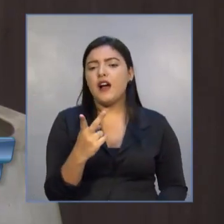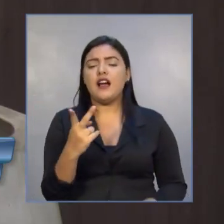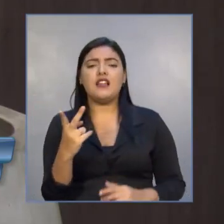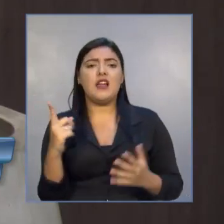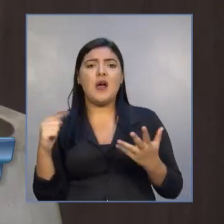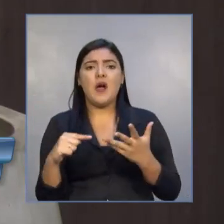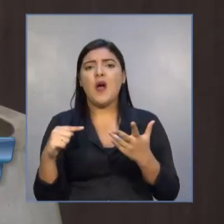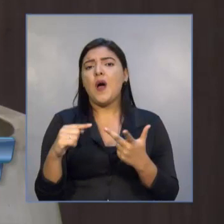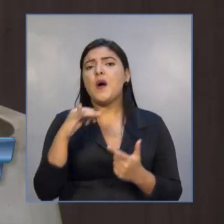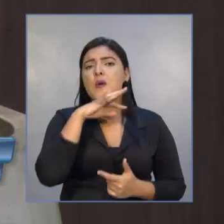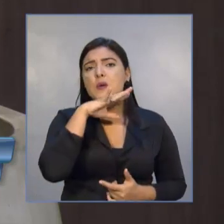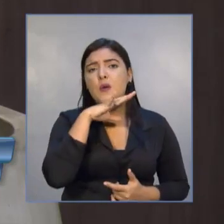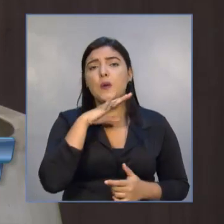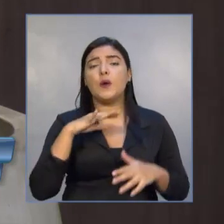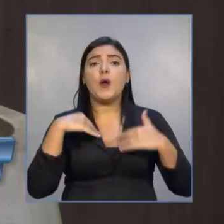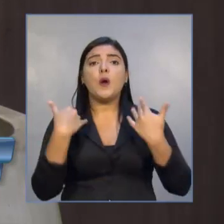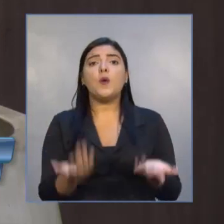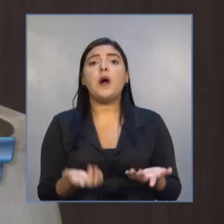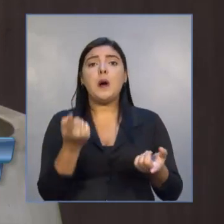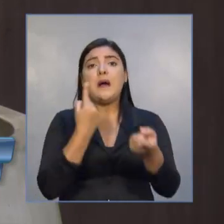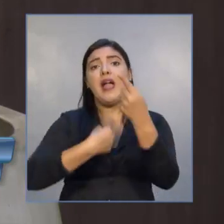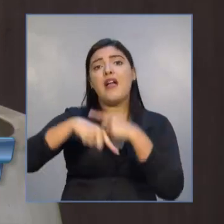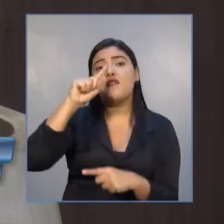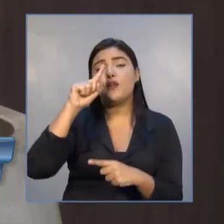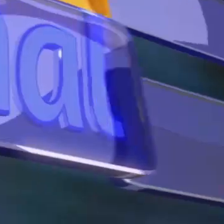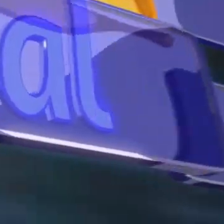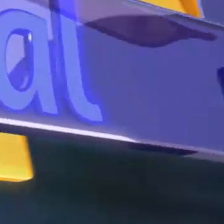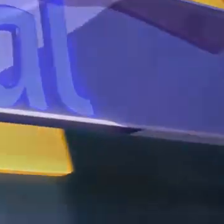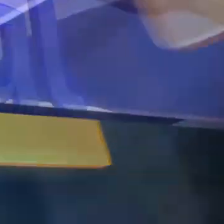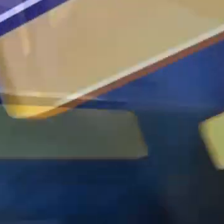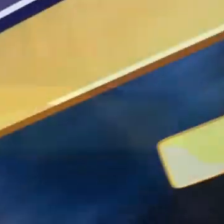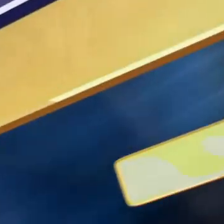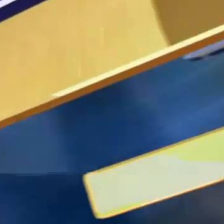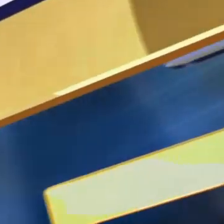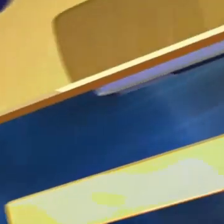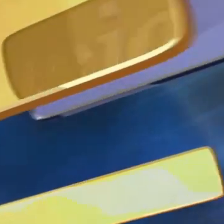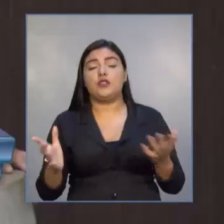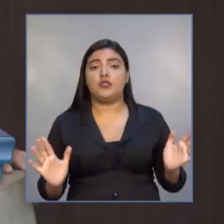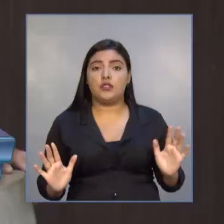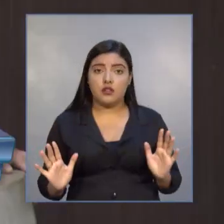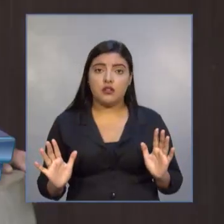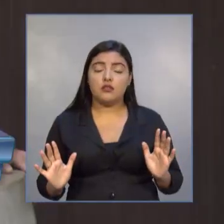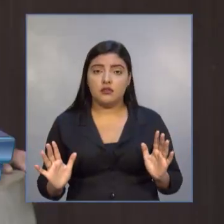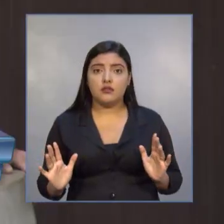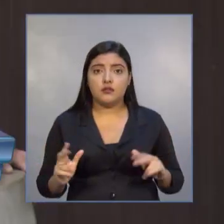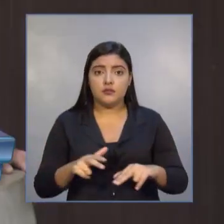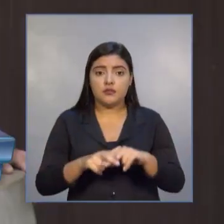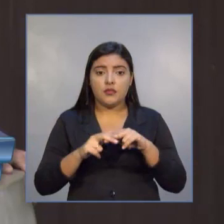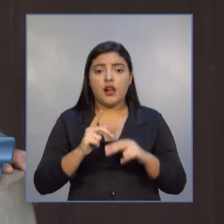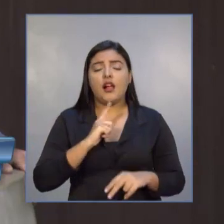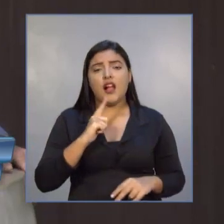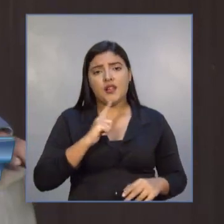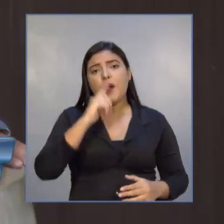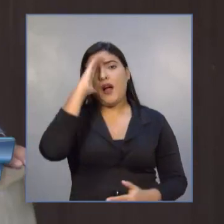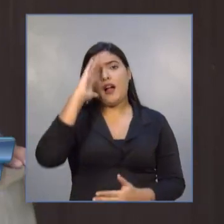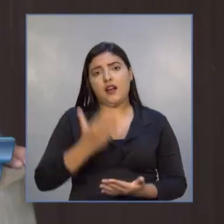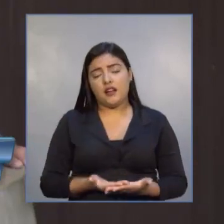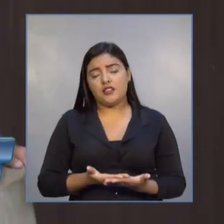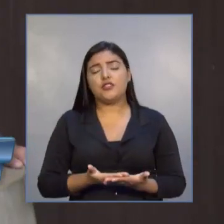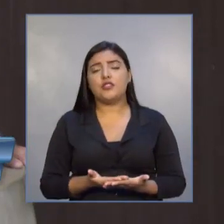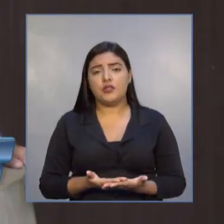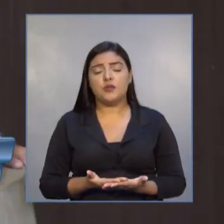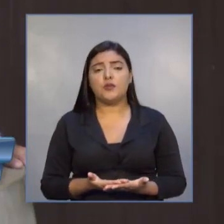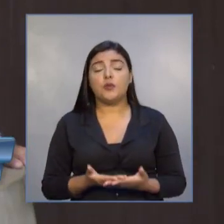país não viesse a se tornar um regime comunista. O deputado Agenor Neto, do MDB, sugeriu